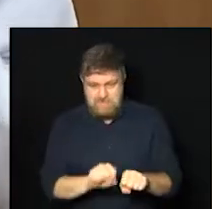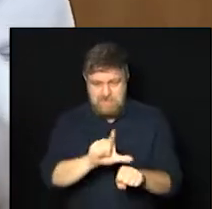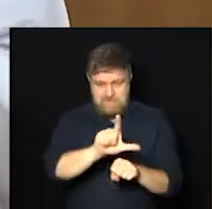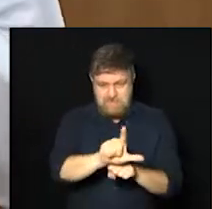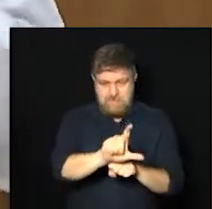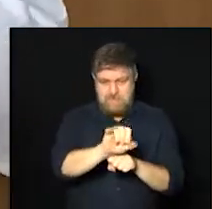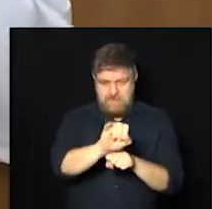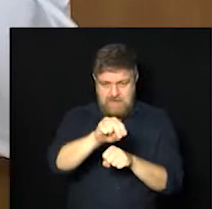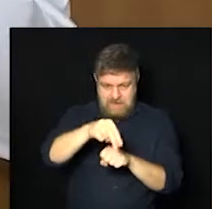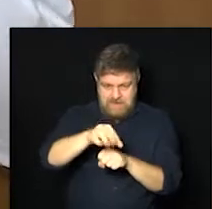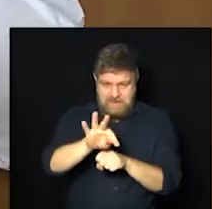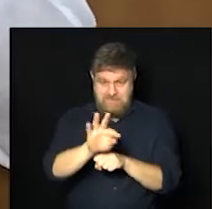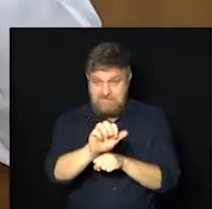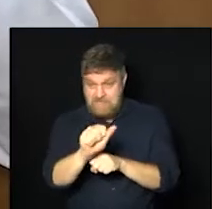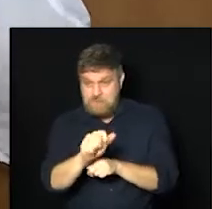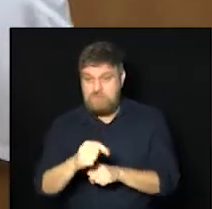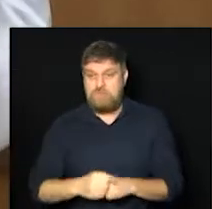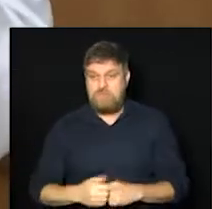nós temos